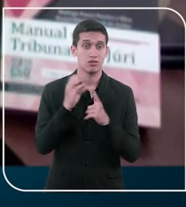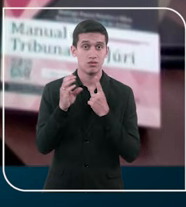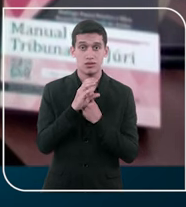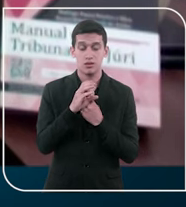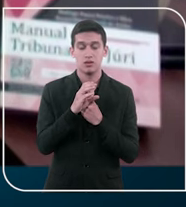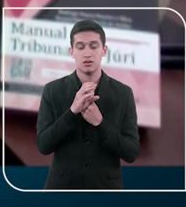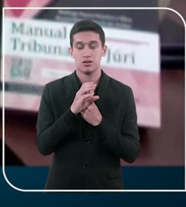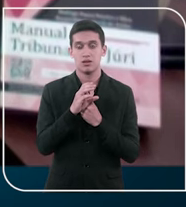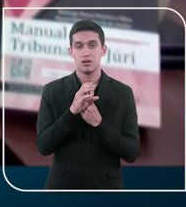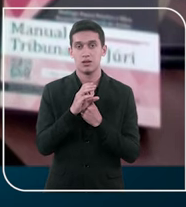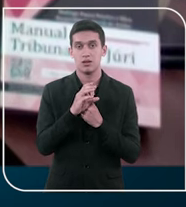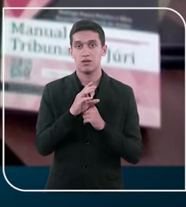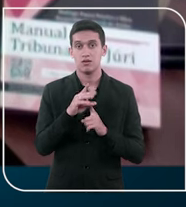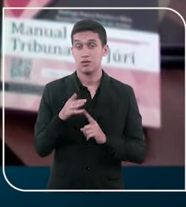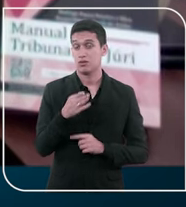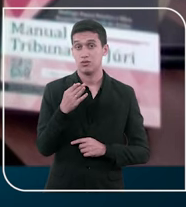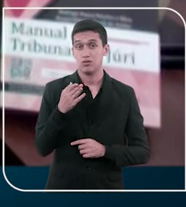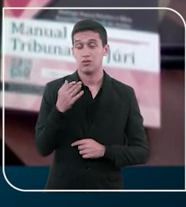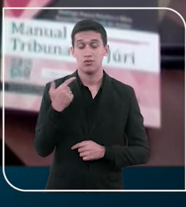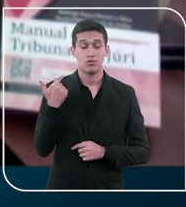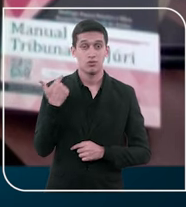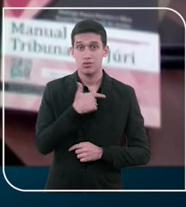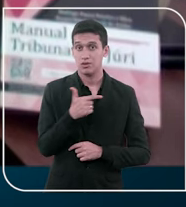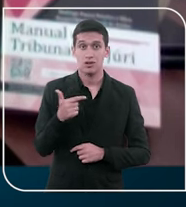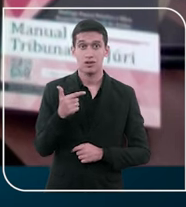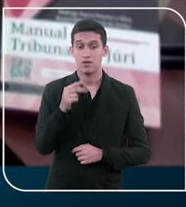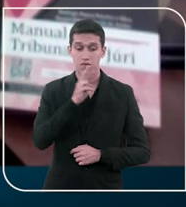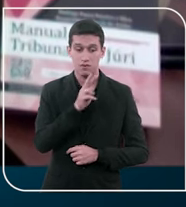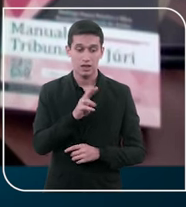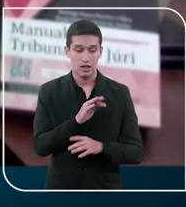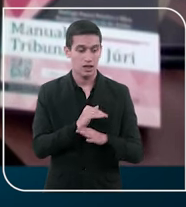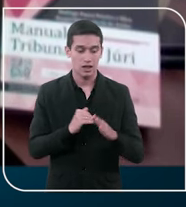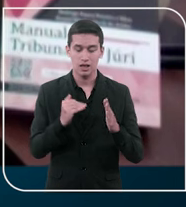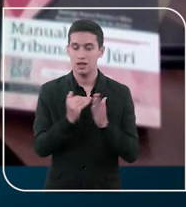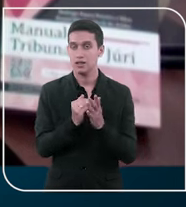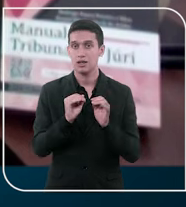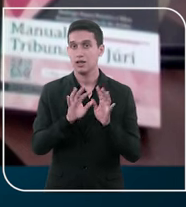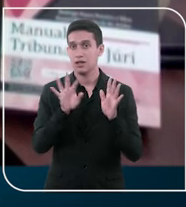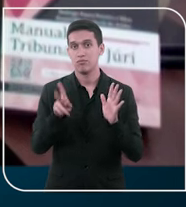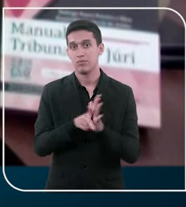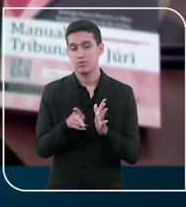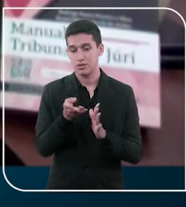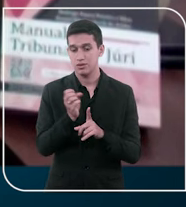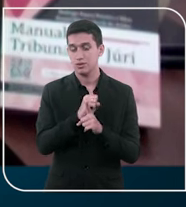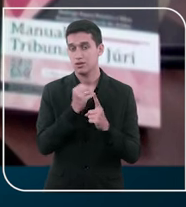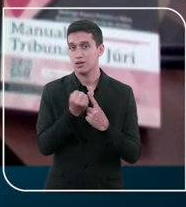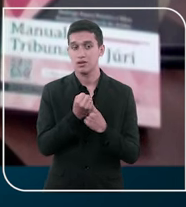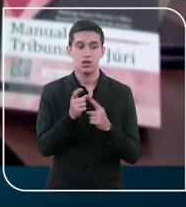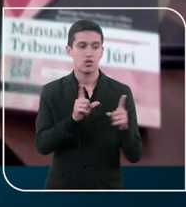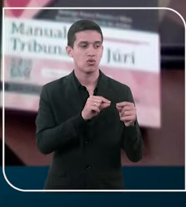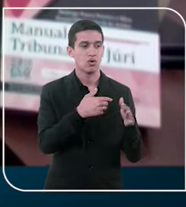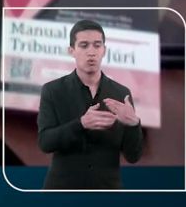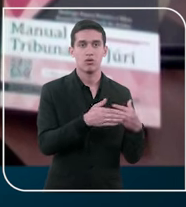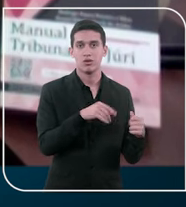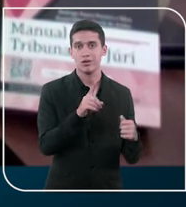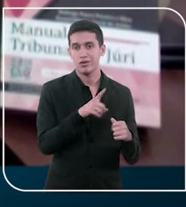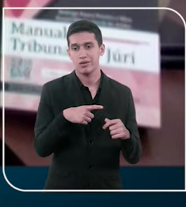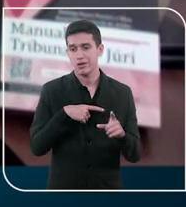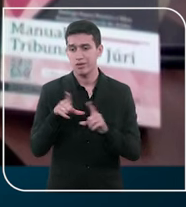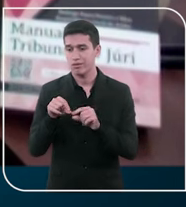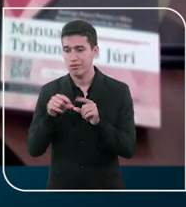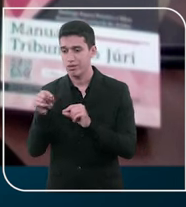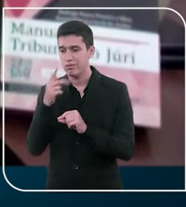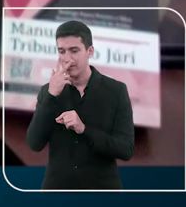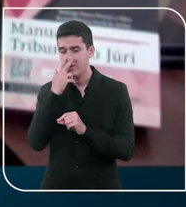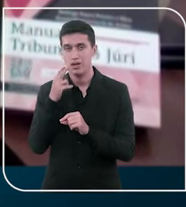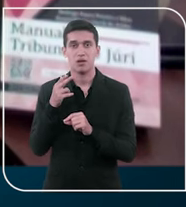da comunidade, você não tem um reflexo efetivo daquela sociedade. Então, é